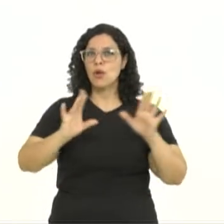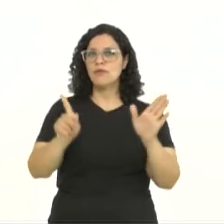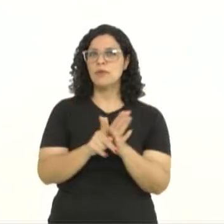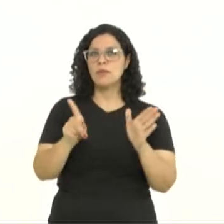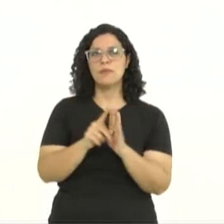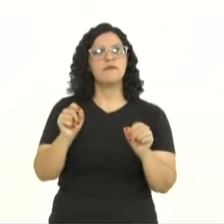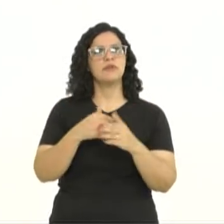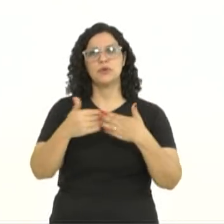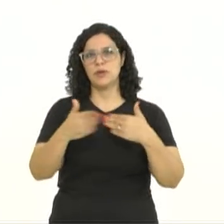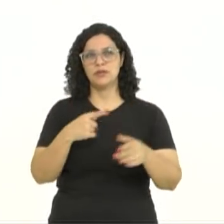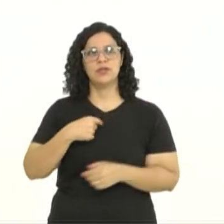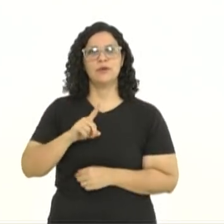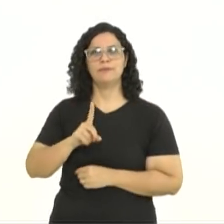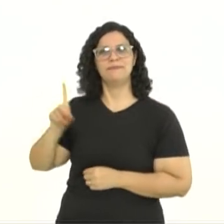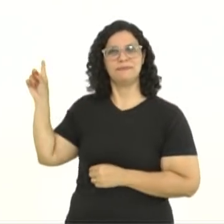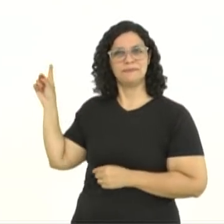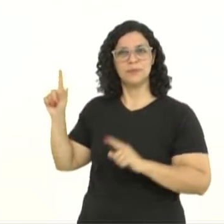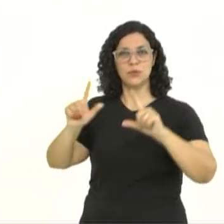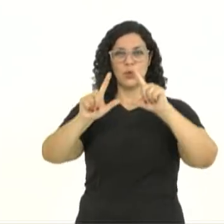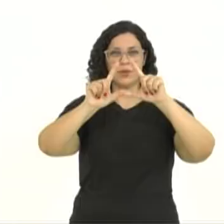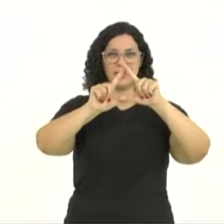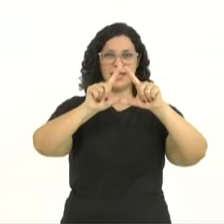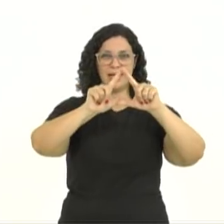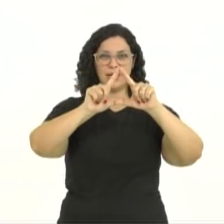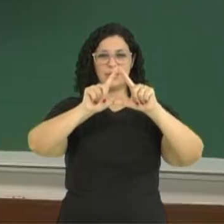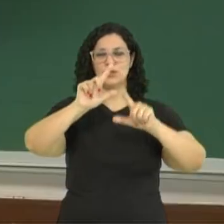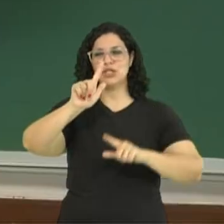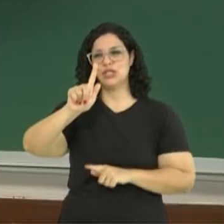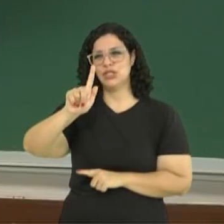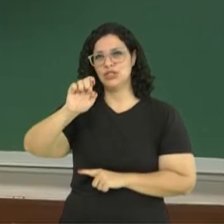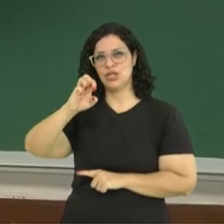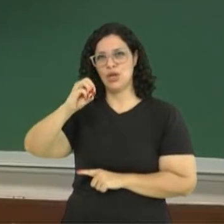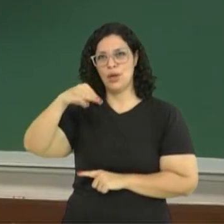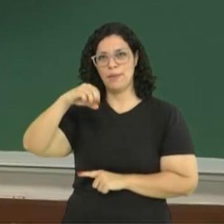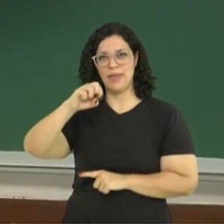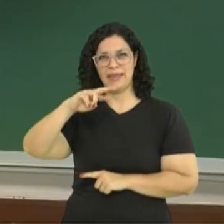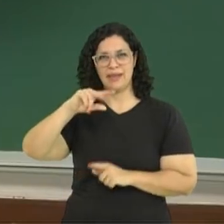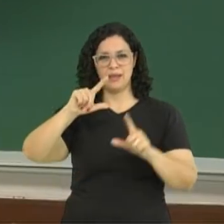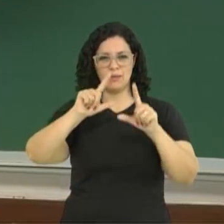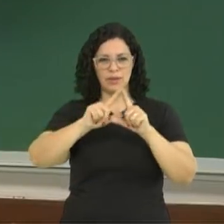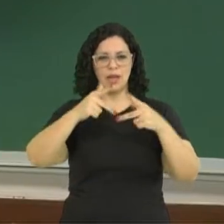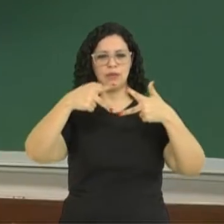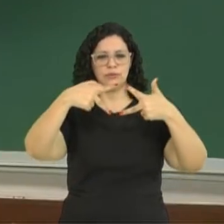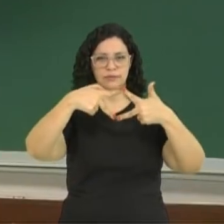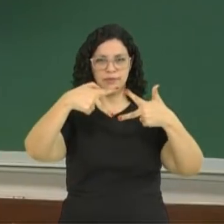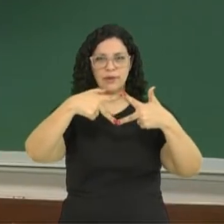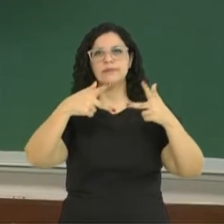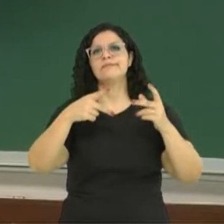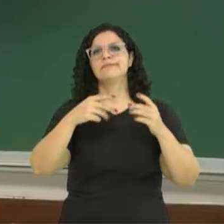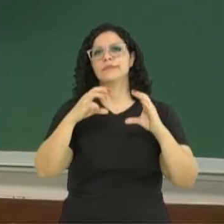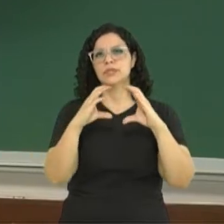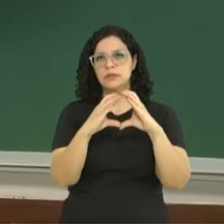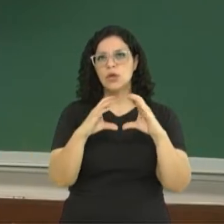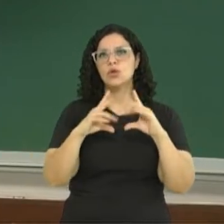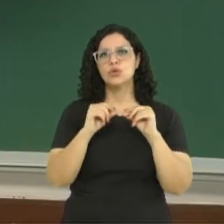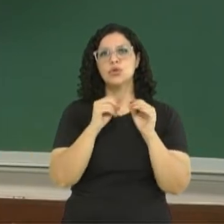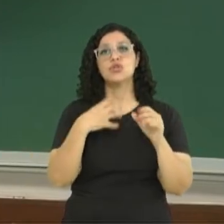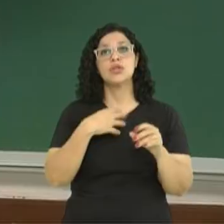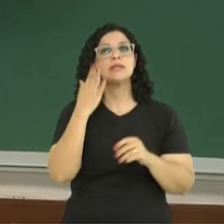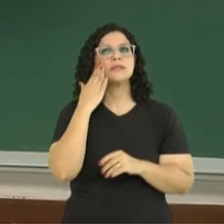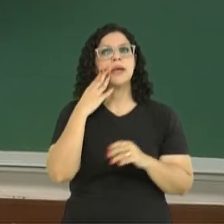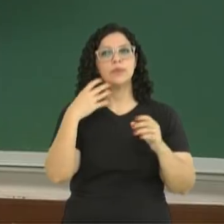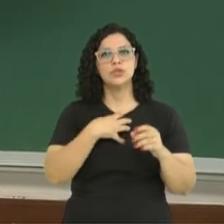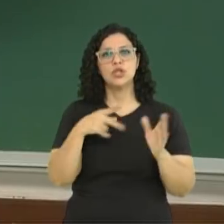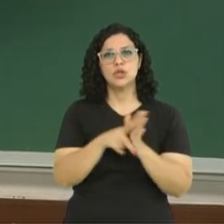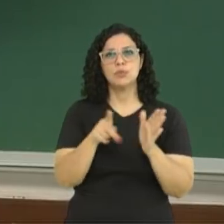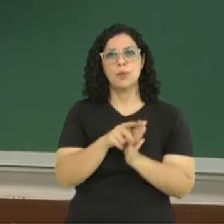abstratas e orgânicas, que nós temos aqui. As geométricas, quadrado, triângulo, retângulo, losango, são todas formas pré-determinadas, pré-pensadas,